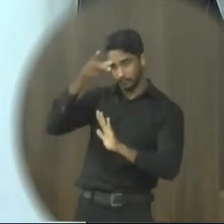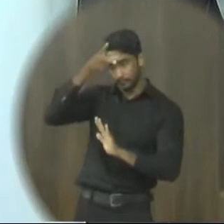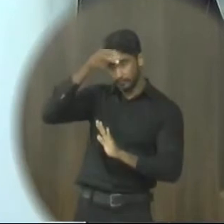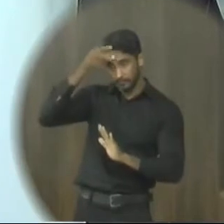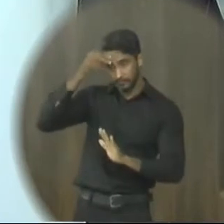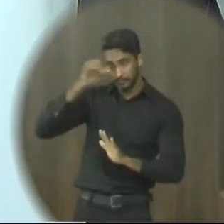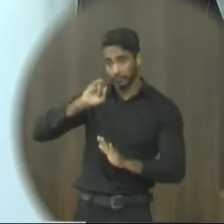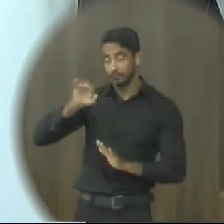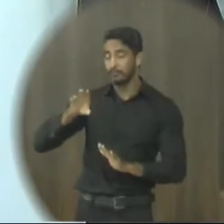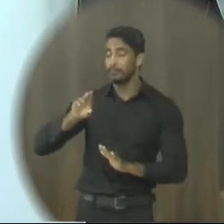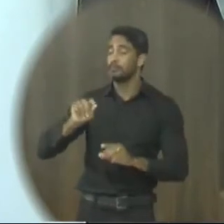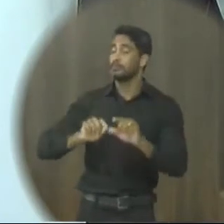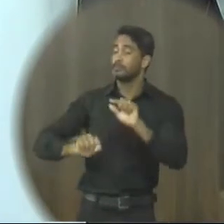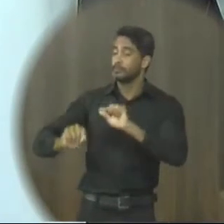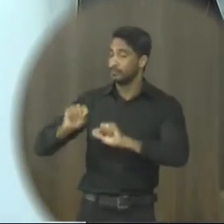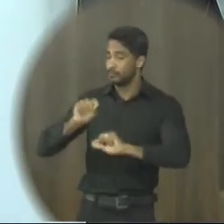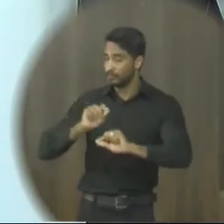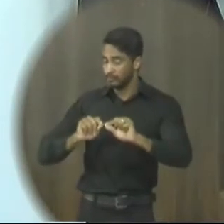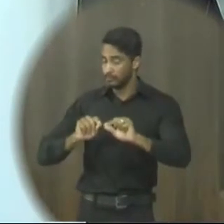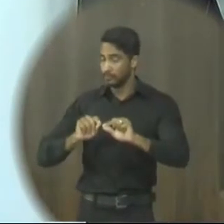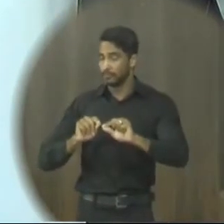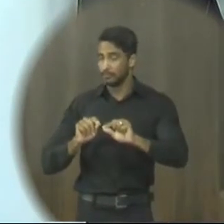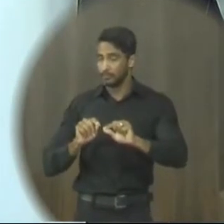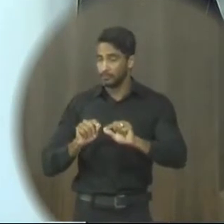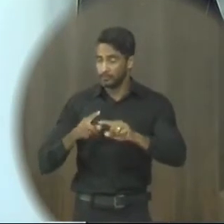José Aparecido Mendes Santos,